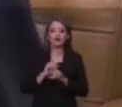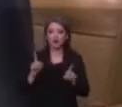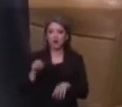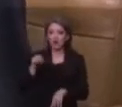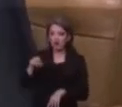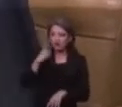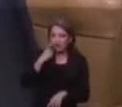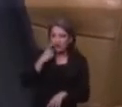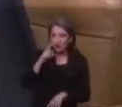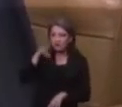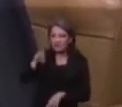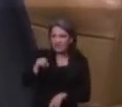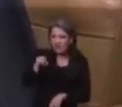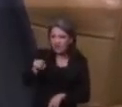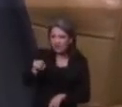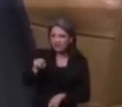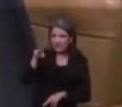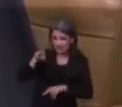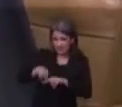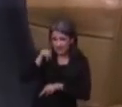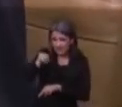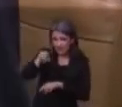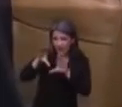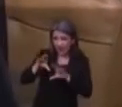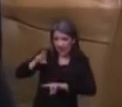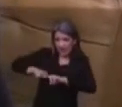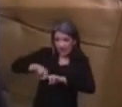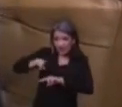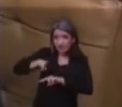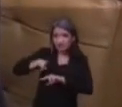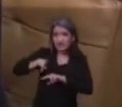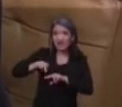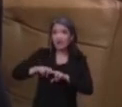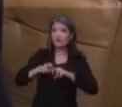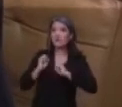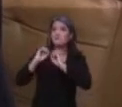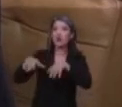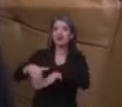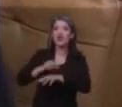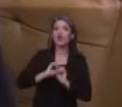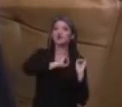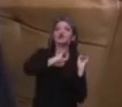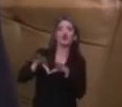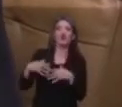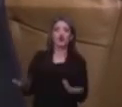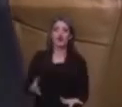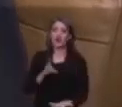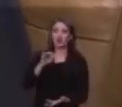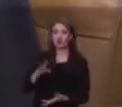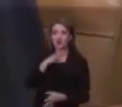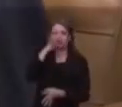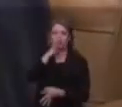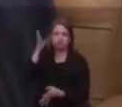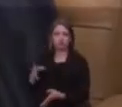que, no caso aí, o André Mendonça, né? De que o governo teria alguma culpa na invasão do dia